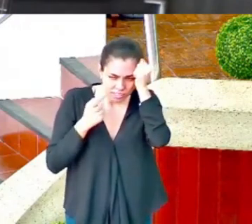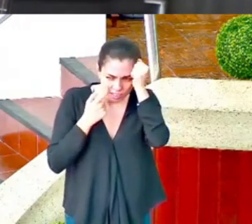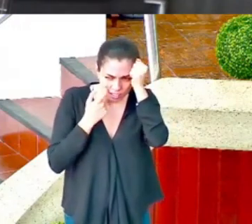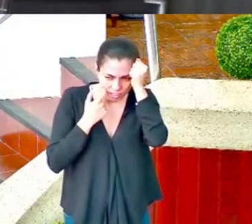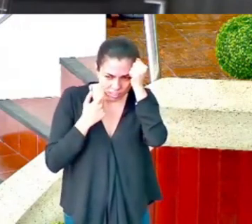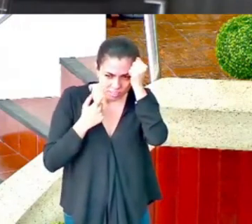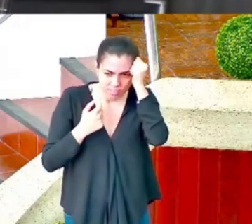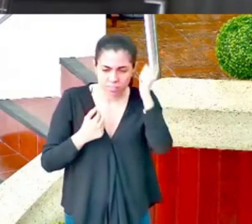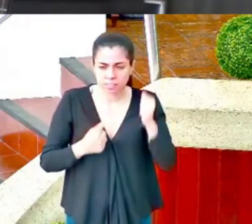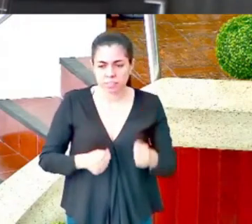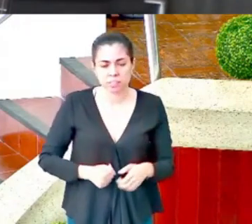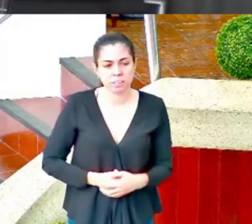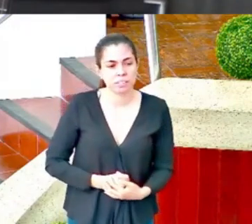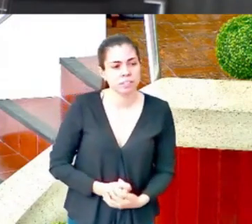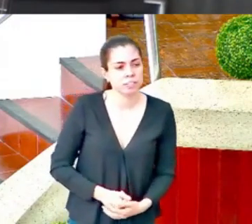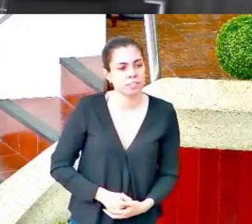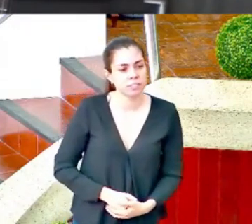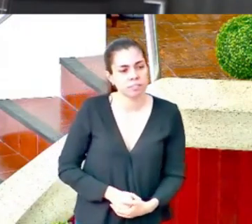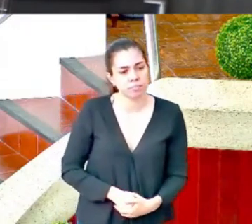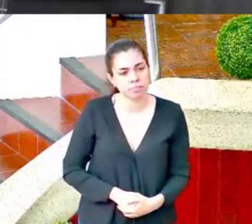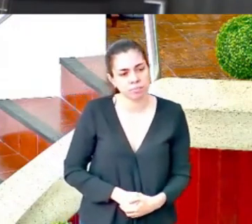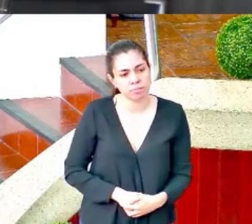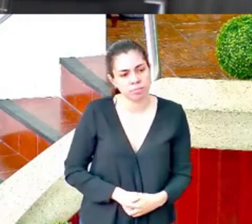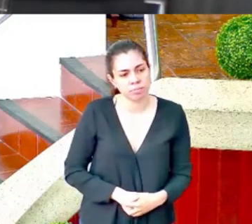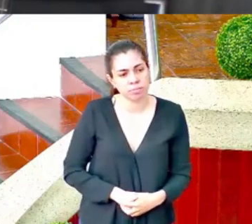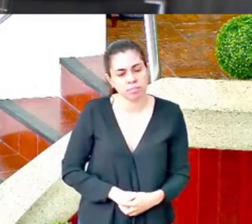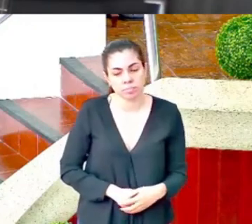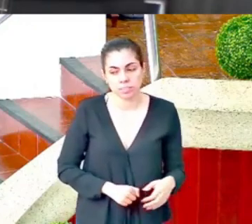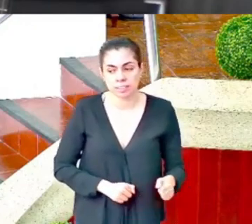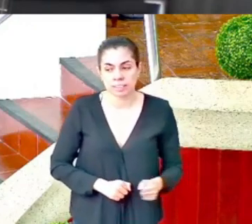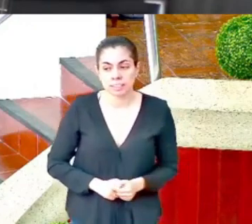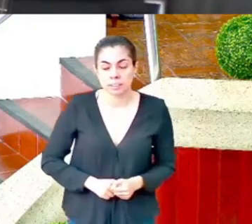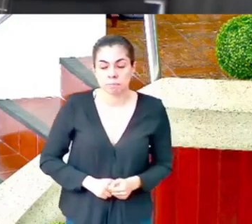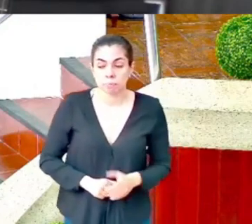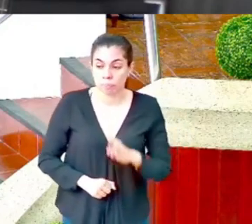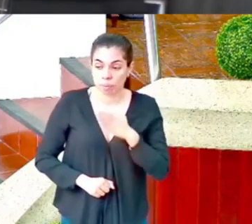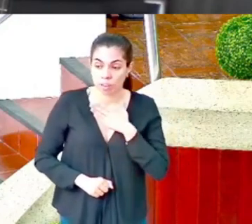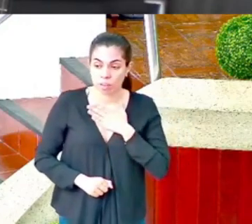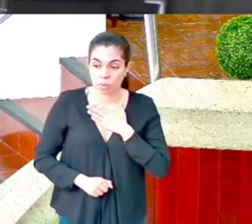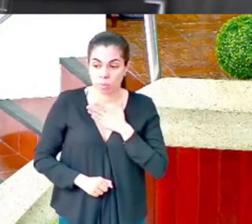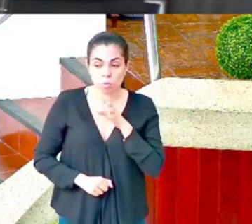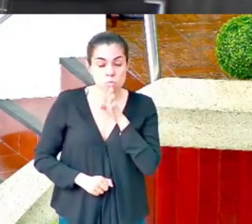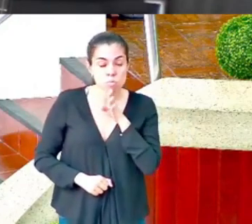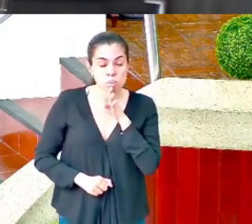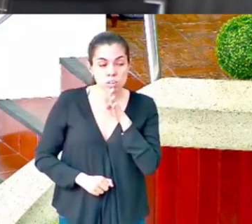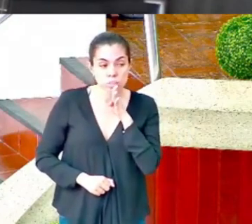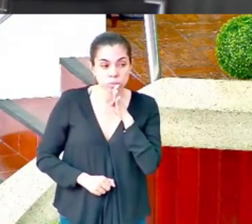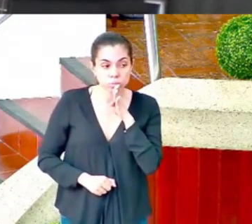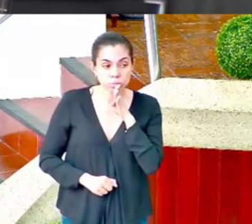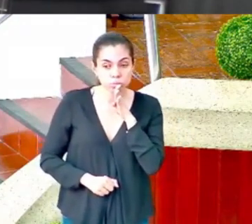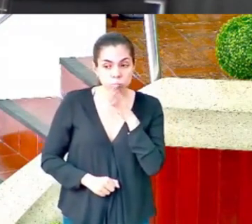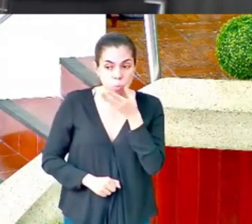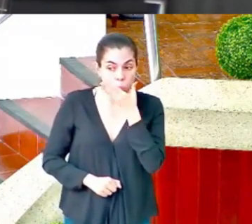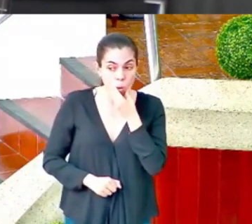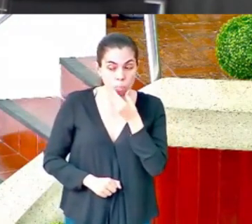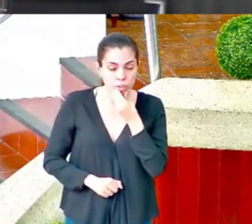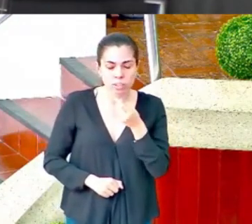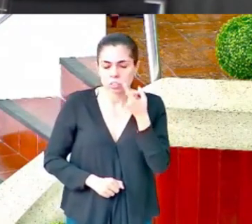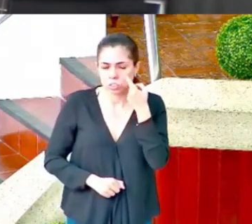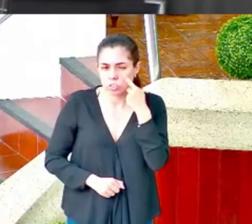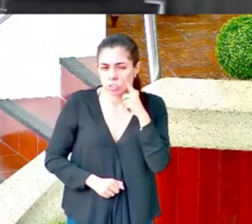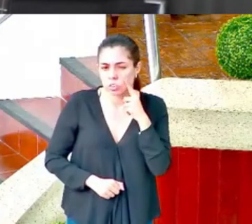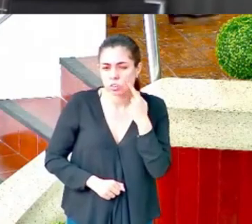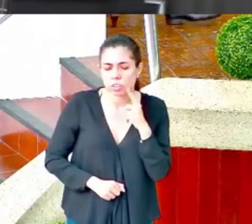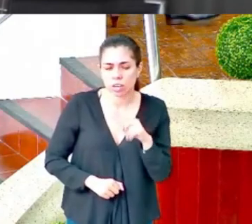George Whitefield começava a pregar, ele quase nunca conseguia terminar uma pregação sem chorar pelos seus pecados. E o povo